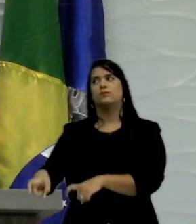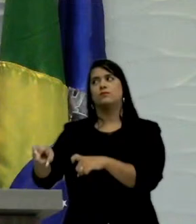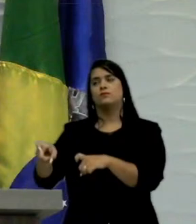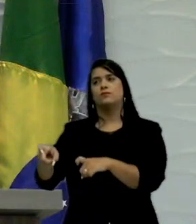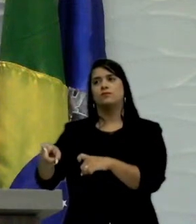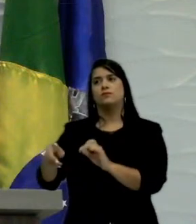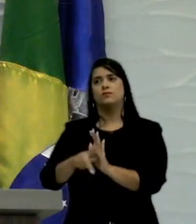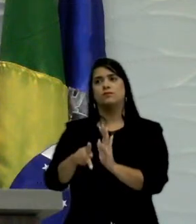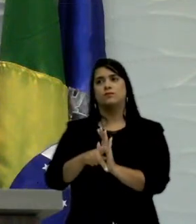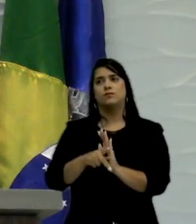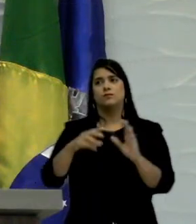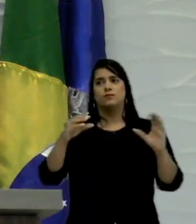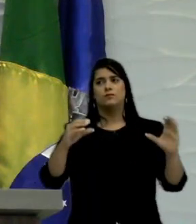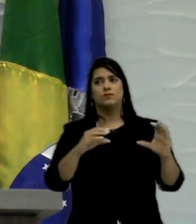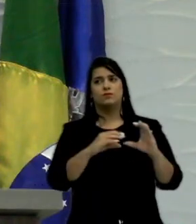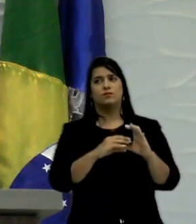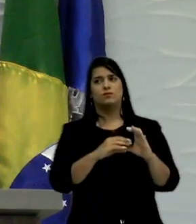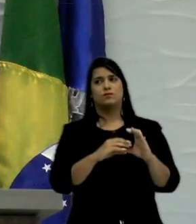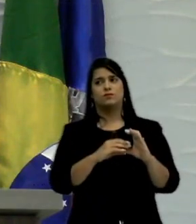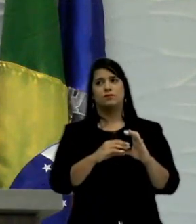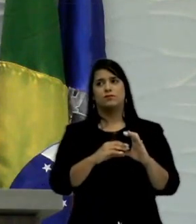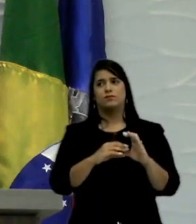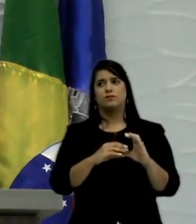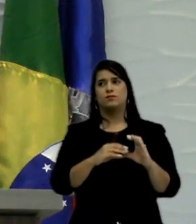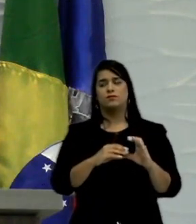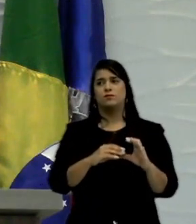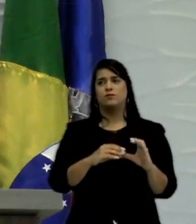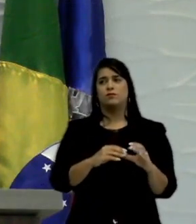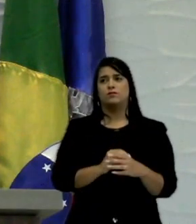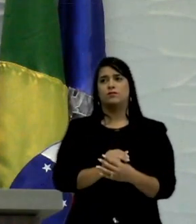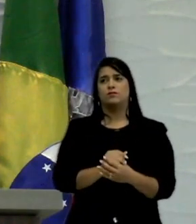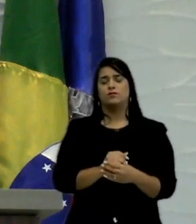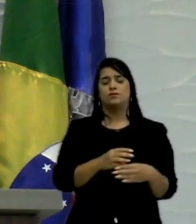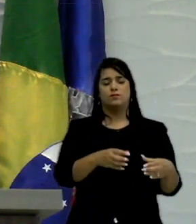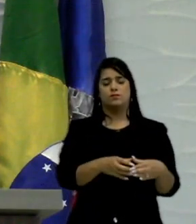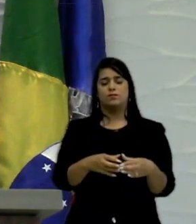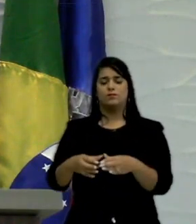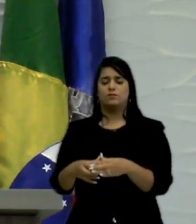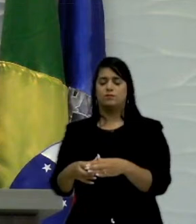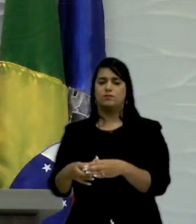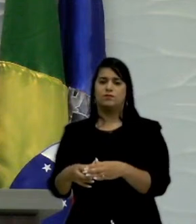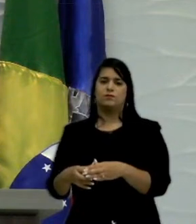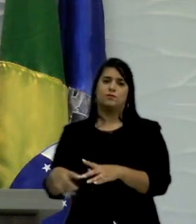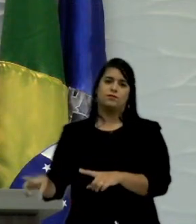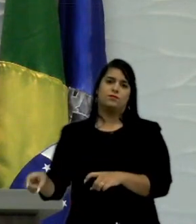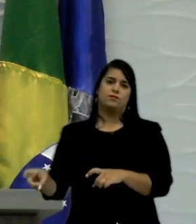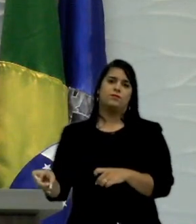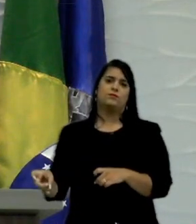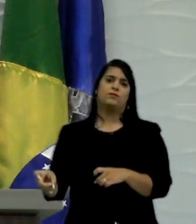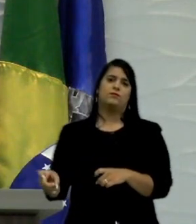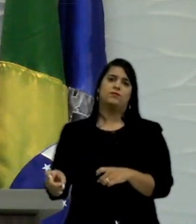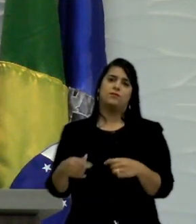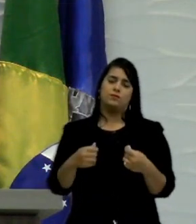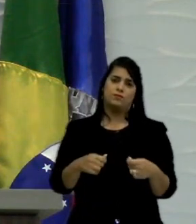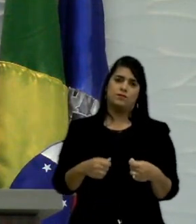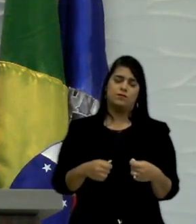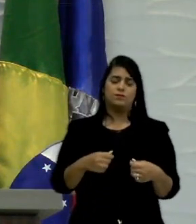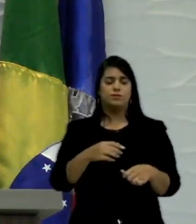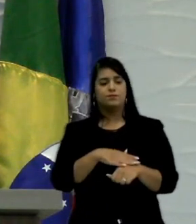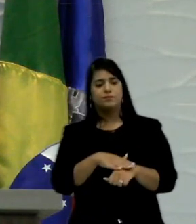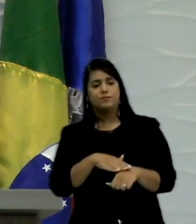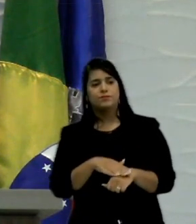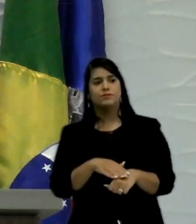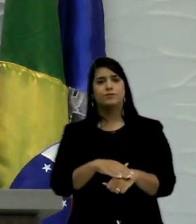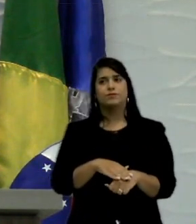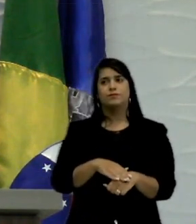própria Compesa, deixa de estar os caminhões-pipa abastecendo as comunidades rurais. Então isso é uma coisa que a gente tem sempre dialogado. E essa